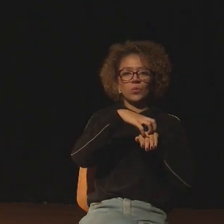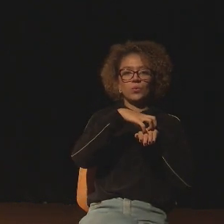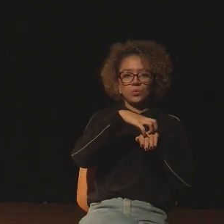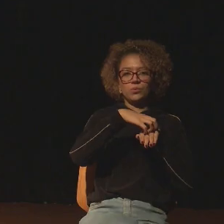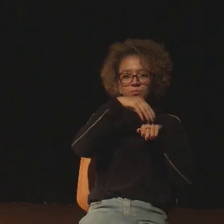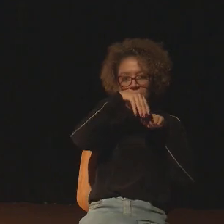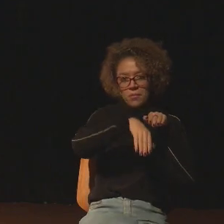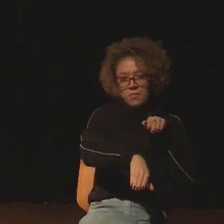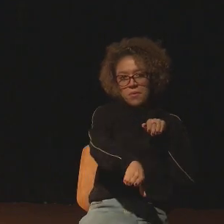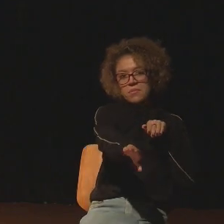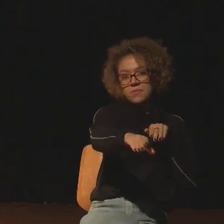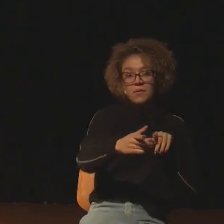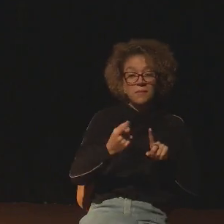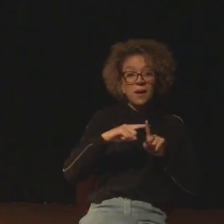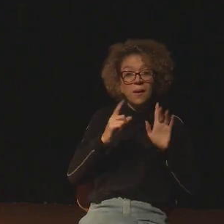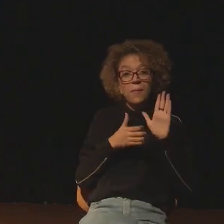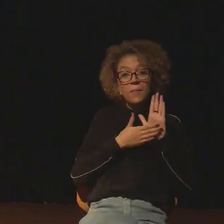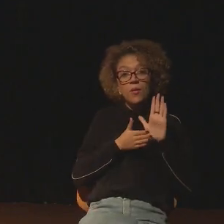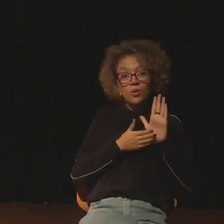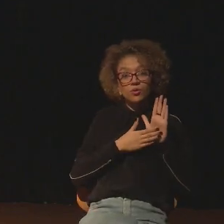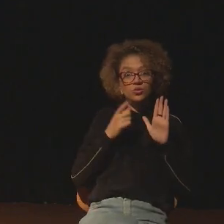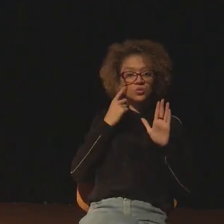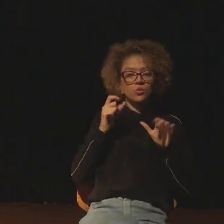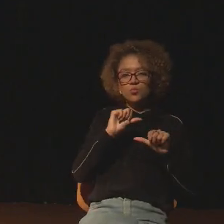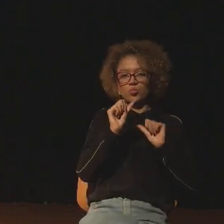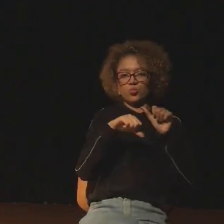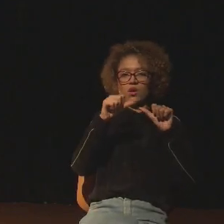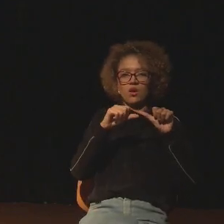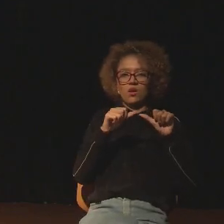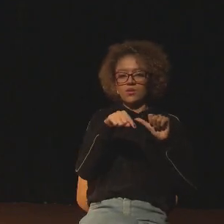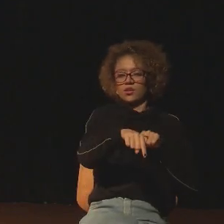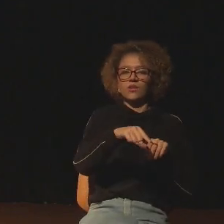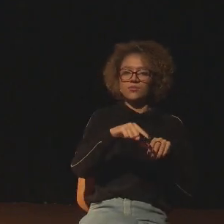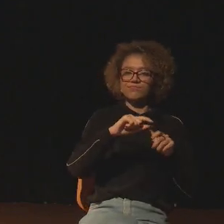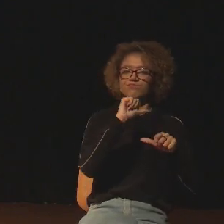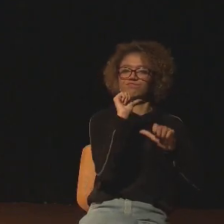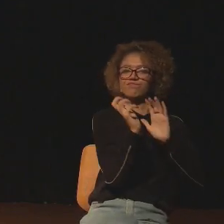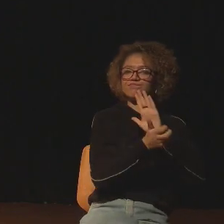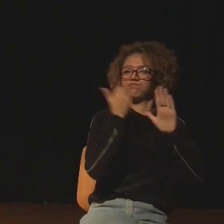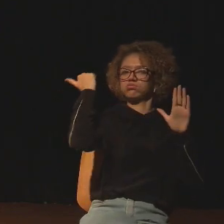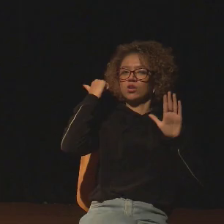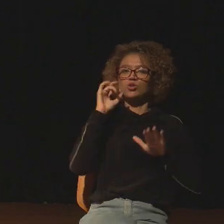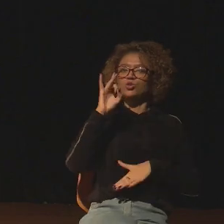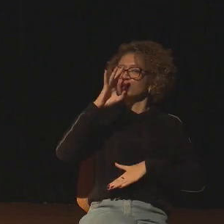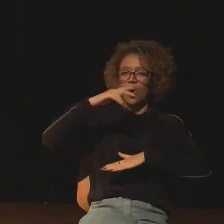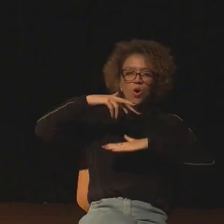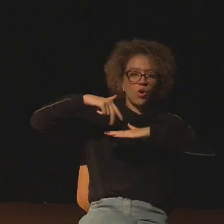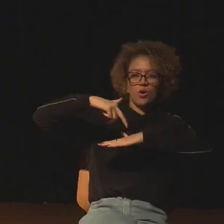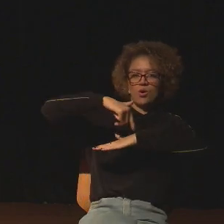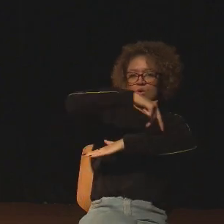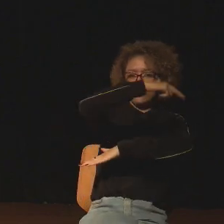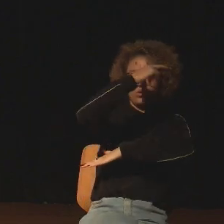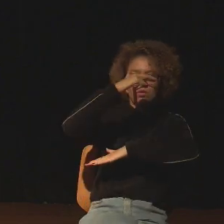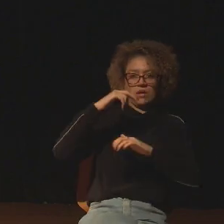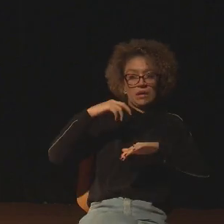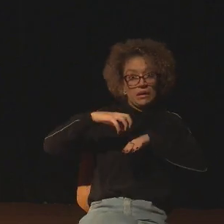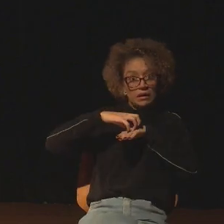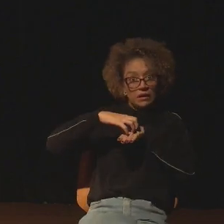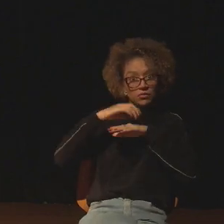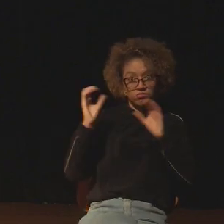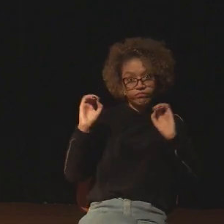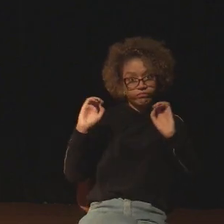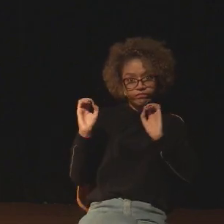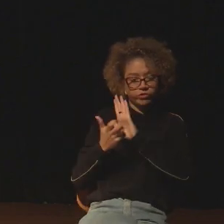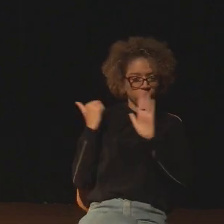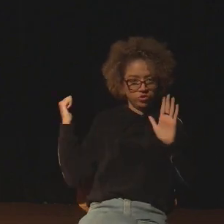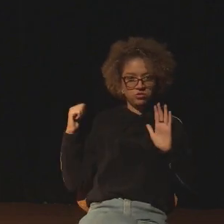transformação física que está sendo proposta, que é transformar isso numa área exclusivamente de pedestres. Então, acho que tem